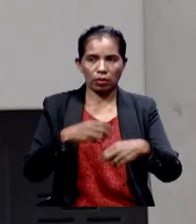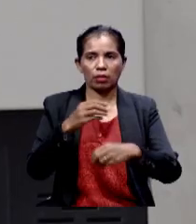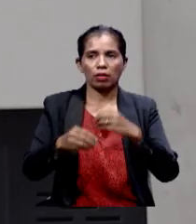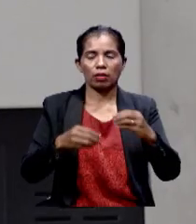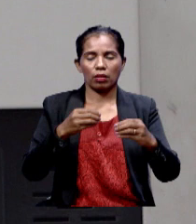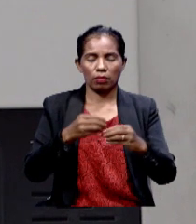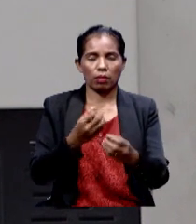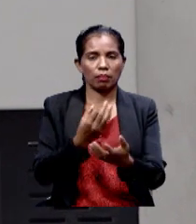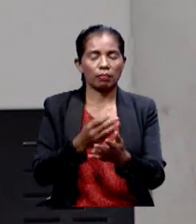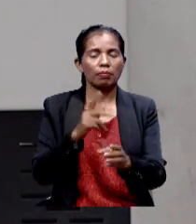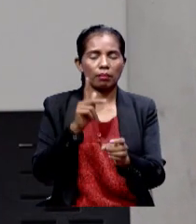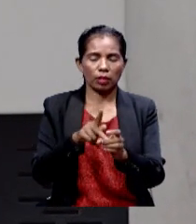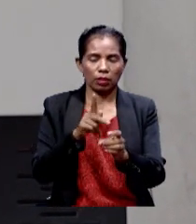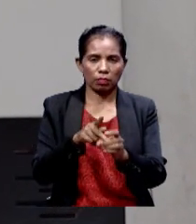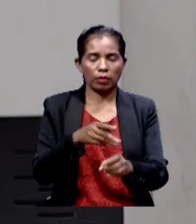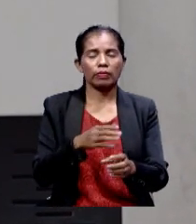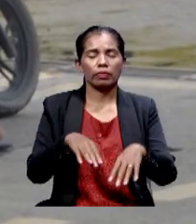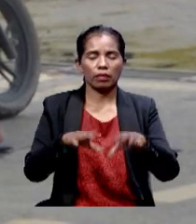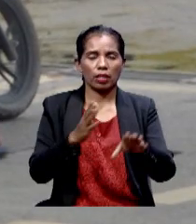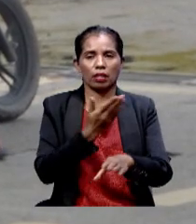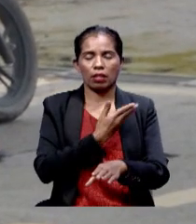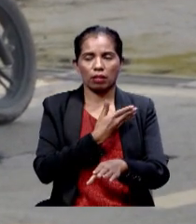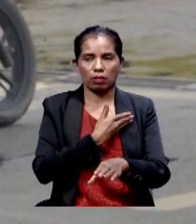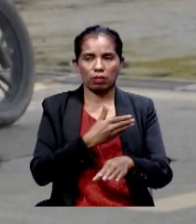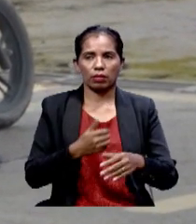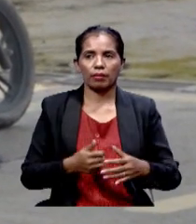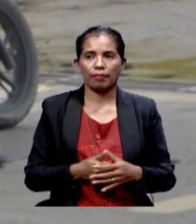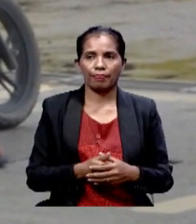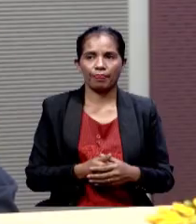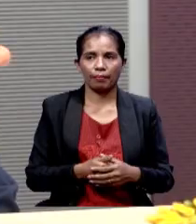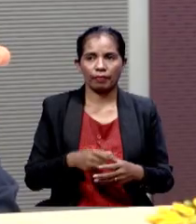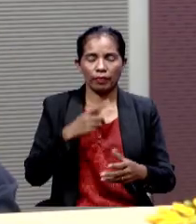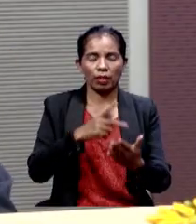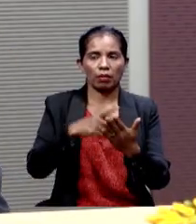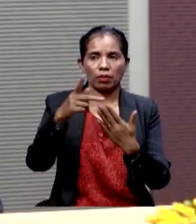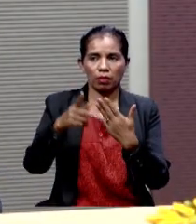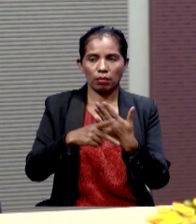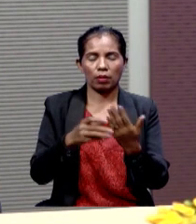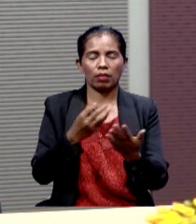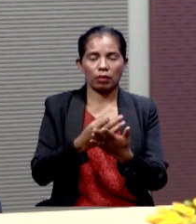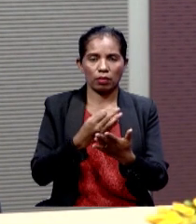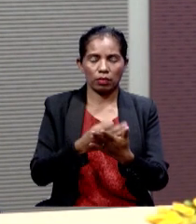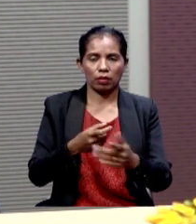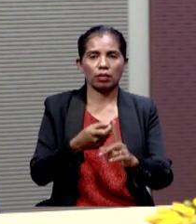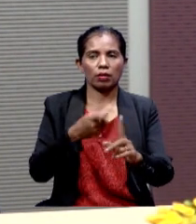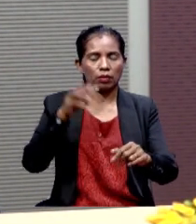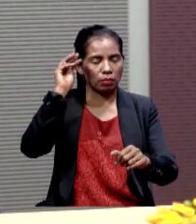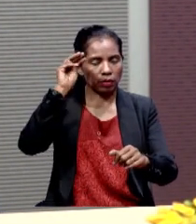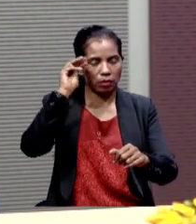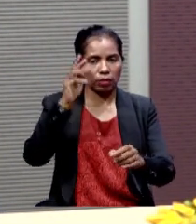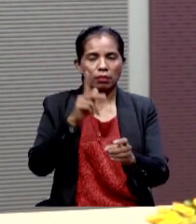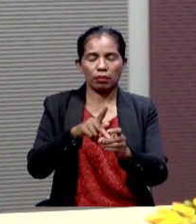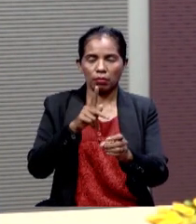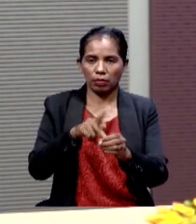o preço combustível sem a casa e ao mercado mundial. Florentino Hatete, programa subsídio nebe inicia o Ministério do Petróleo